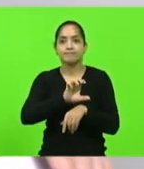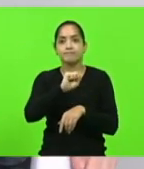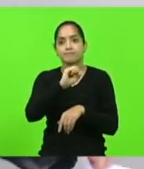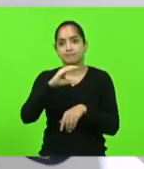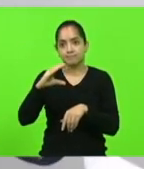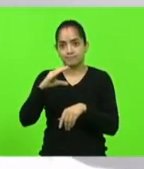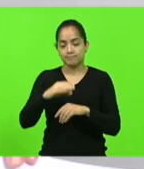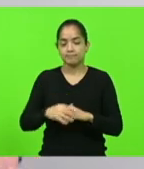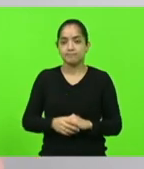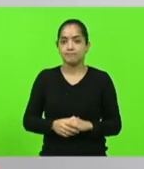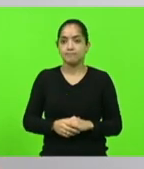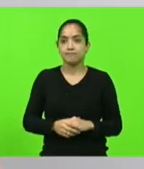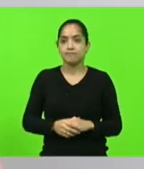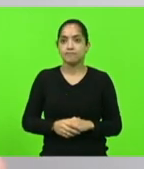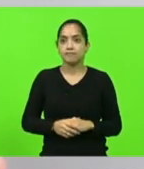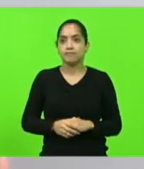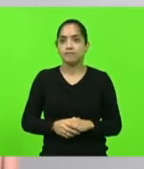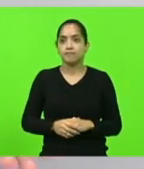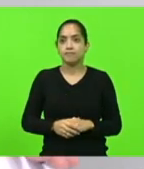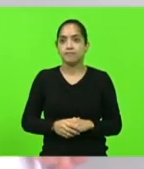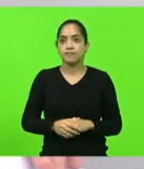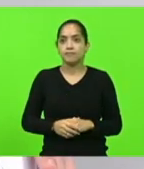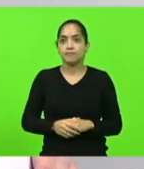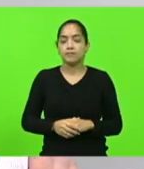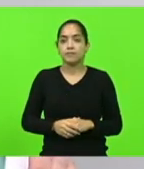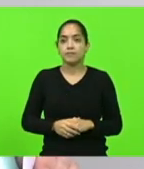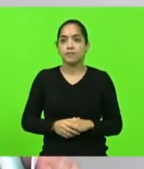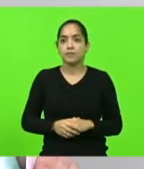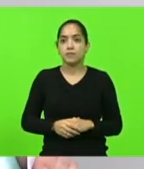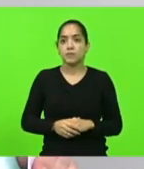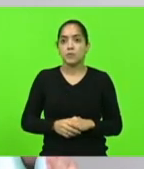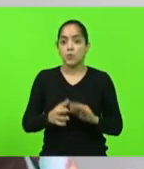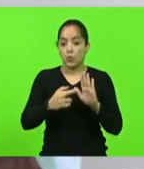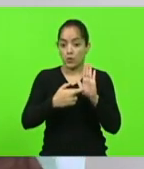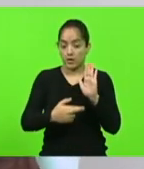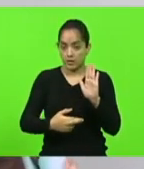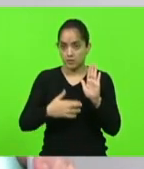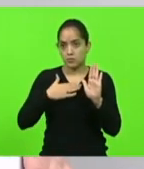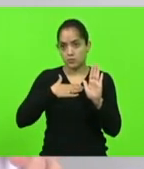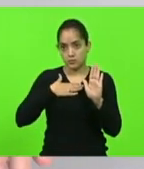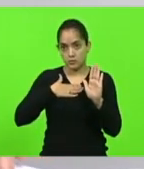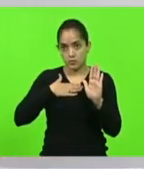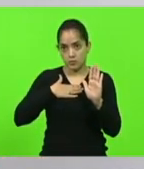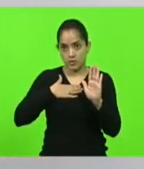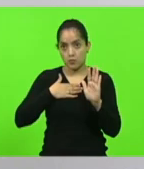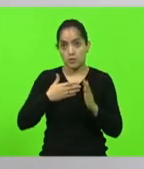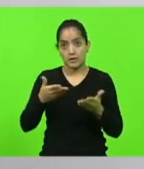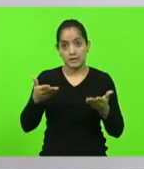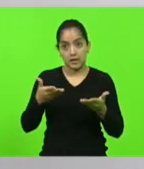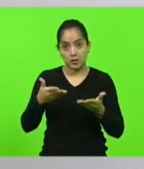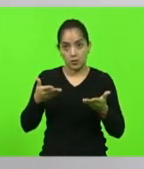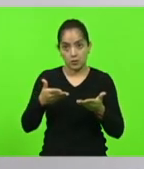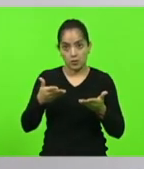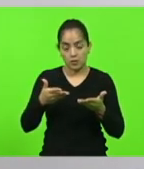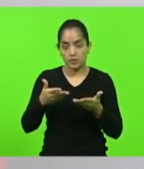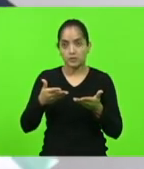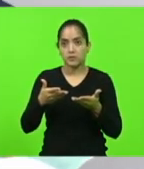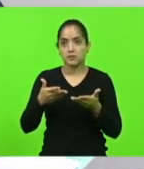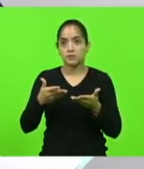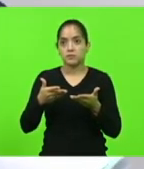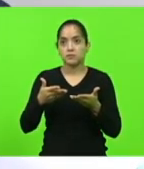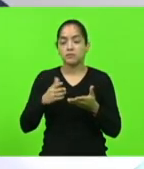Santa Catarina e o relator sou eu e eu vou fazer Portanto